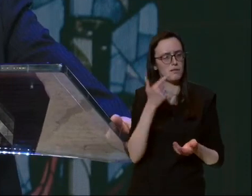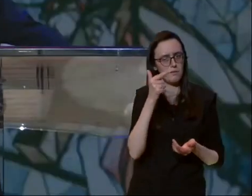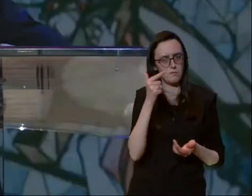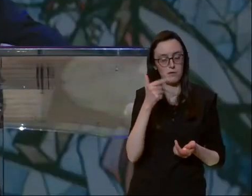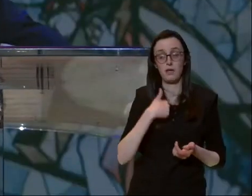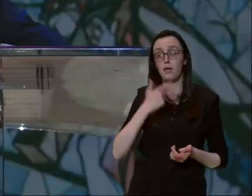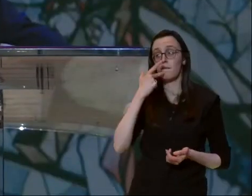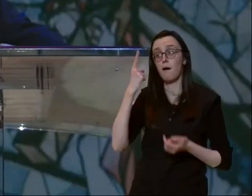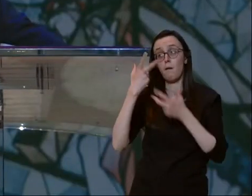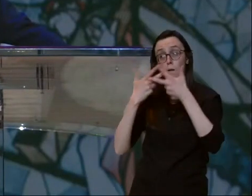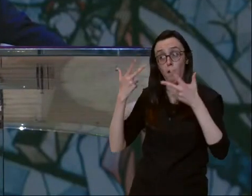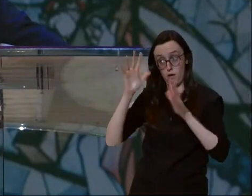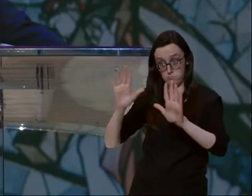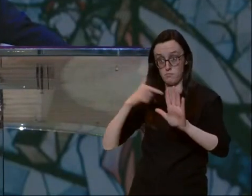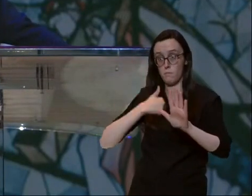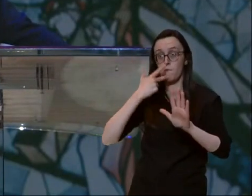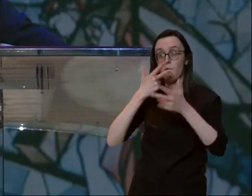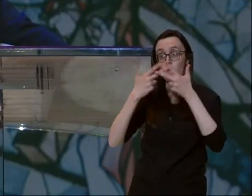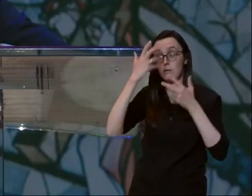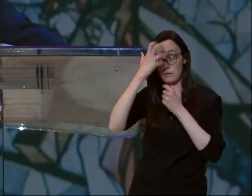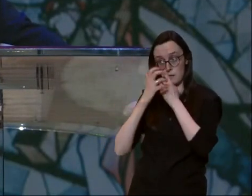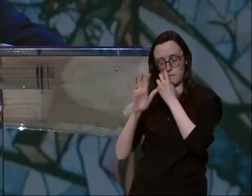Vou falar uma coisa muito séria agora aqui.